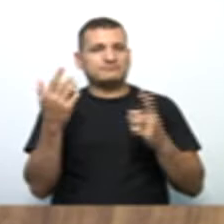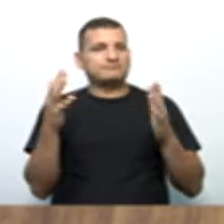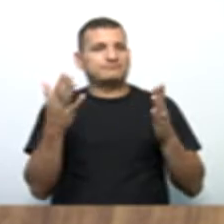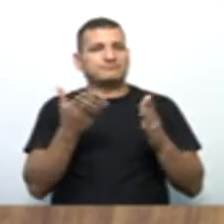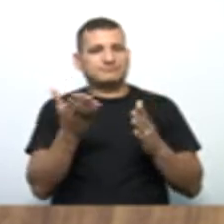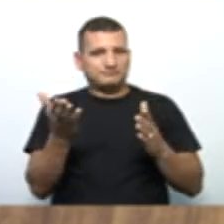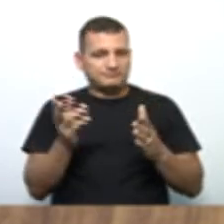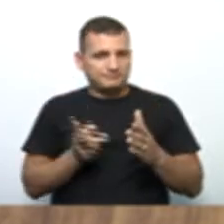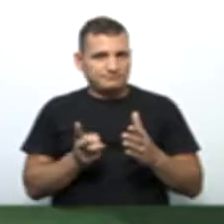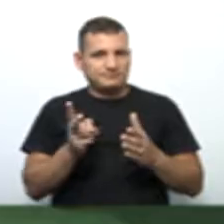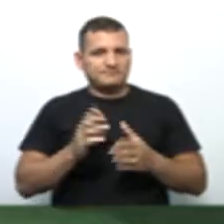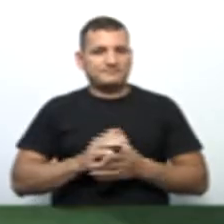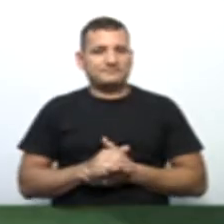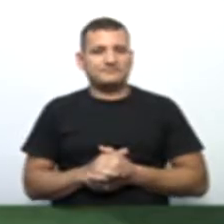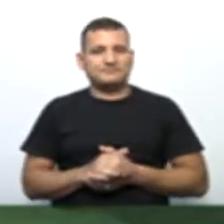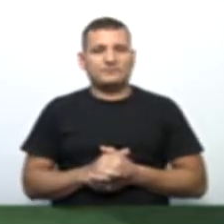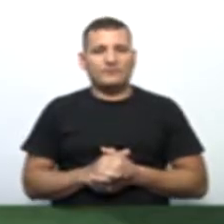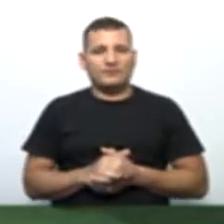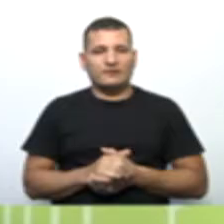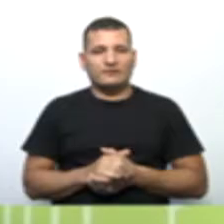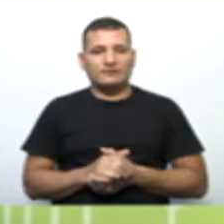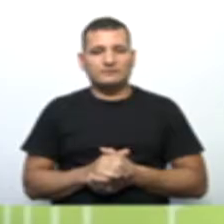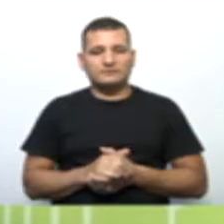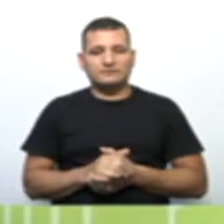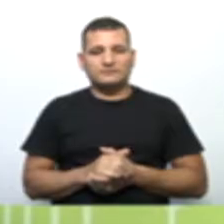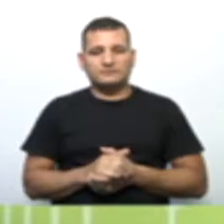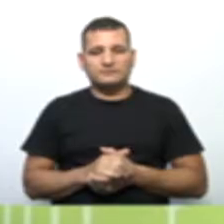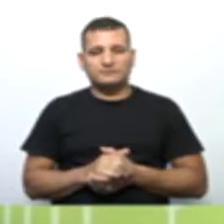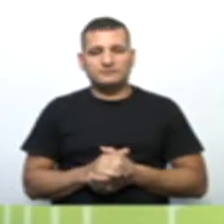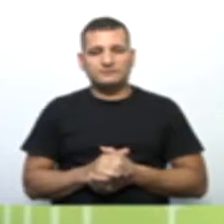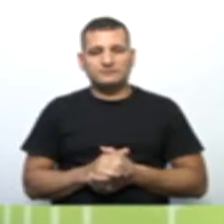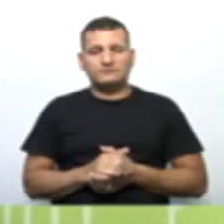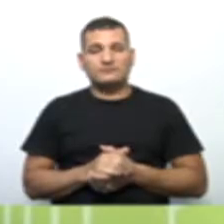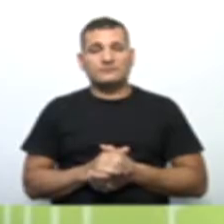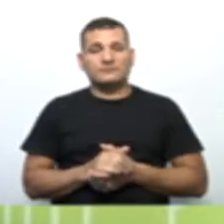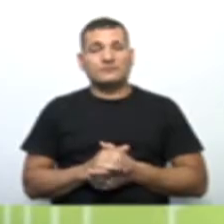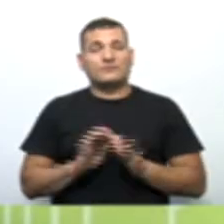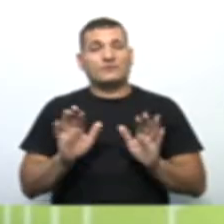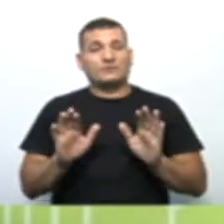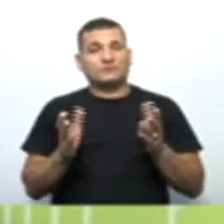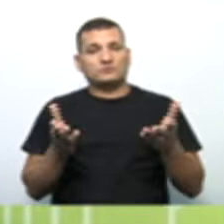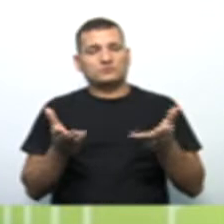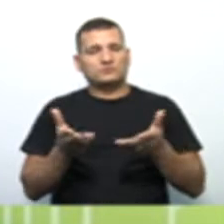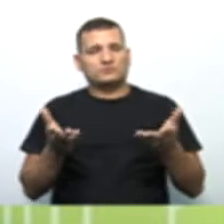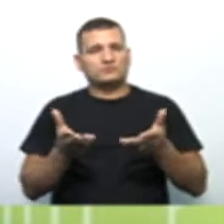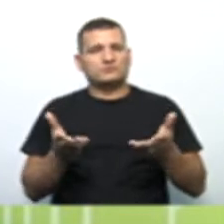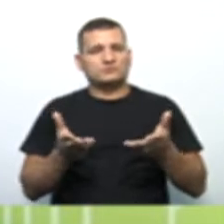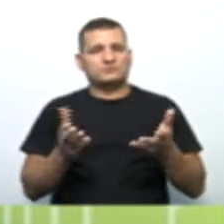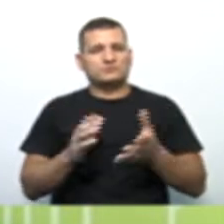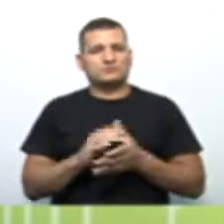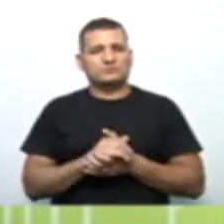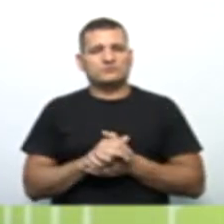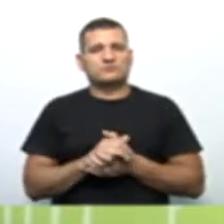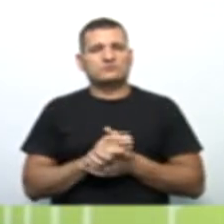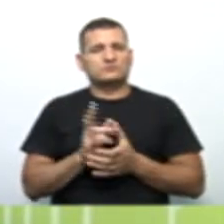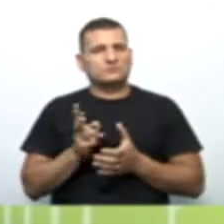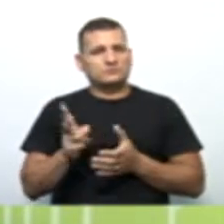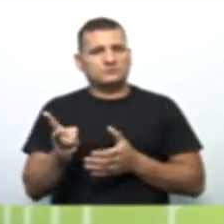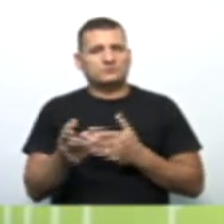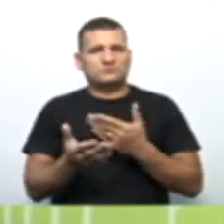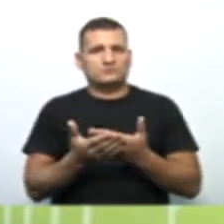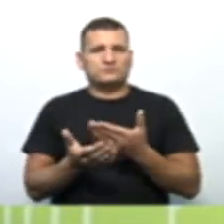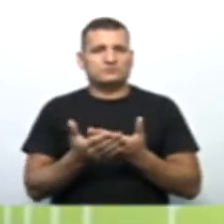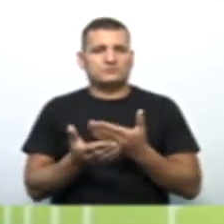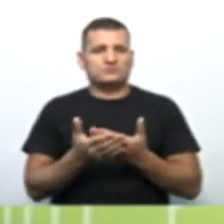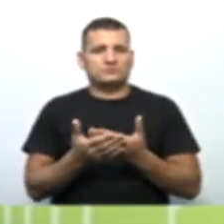assim bom o pessoal hoje a nossa aula já em quando dar continuidade nas aulas de